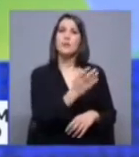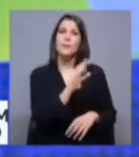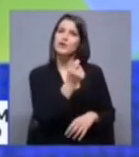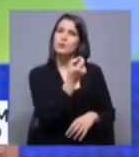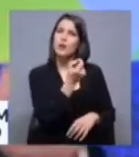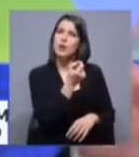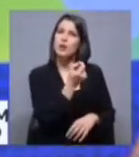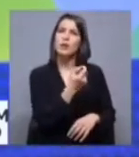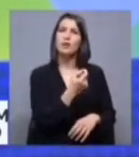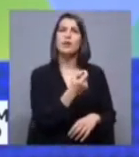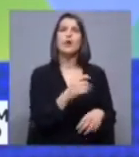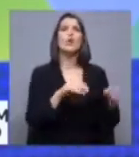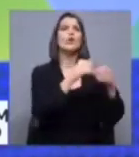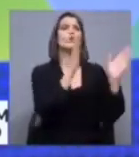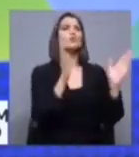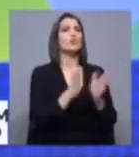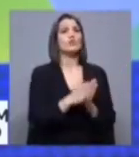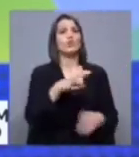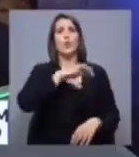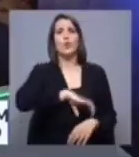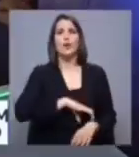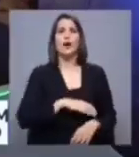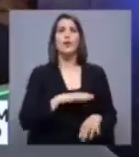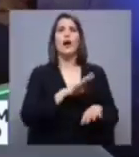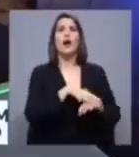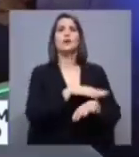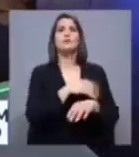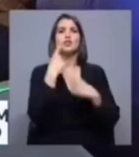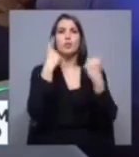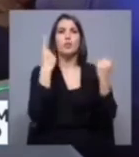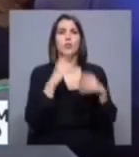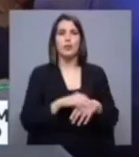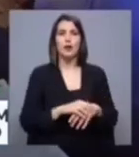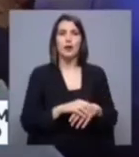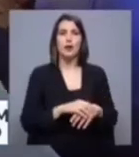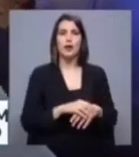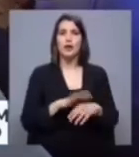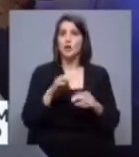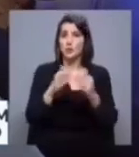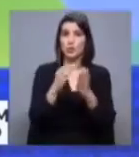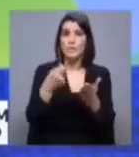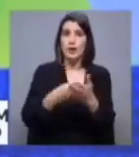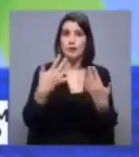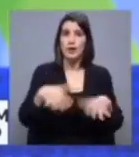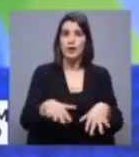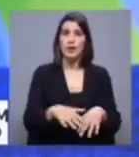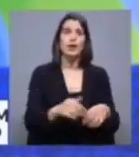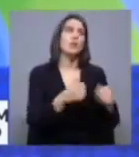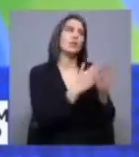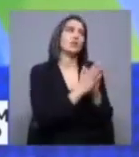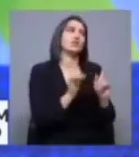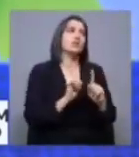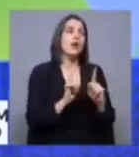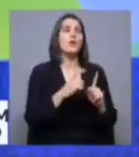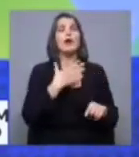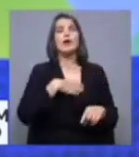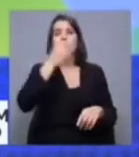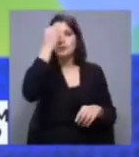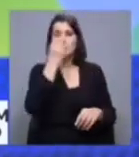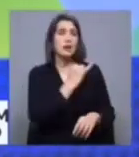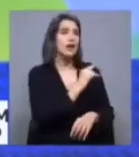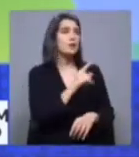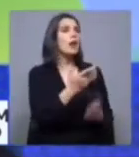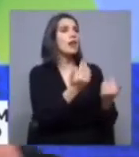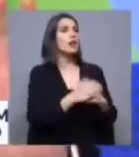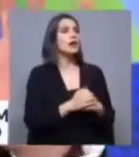do que um terço, que todos os salários da administração pública. E todo esse RSI é mal pago? Não, não todo. Aquele que interessa verdadeiramente é, e era isto que eu gostava de ver a Iniciativa